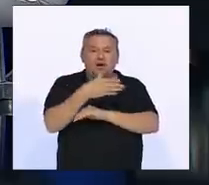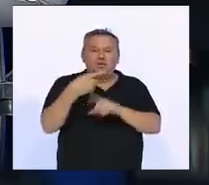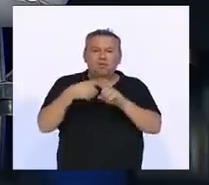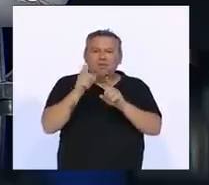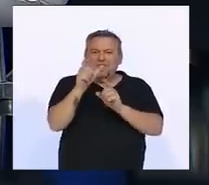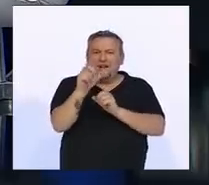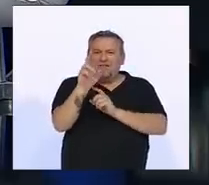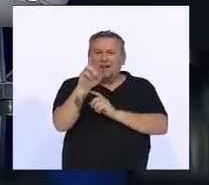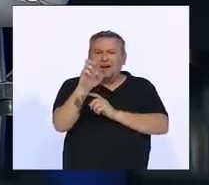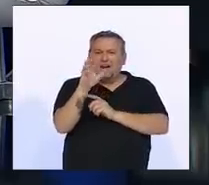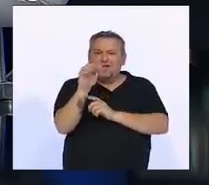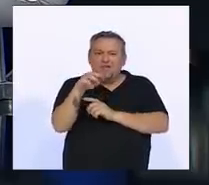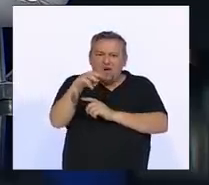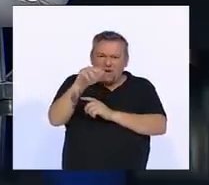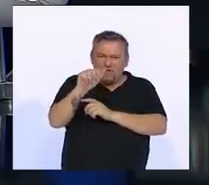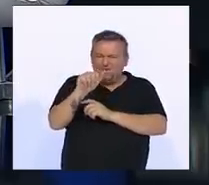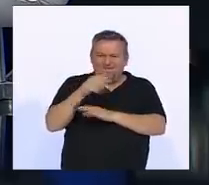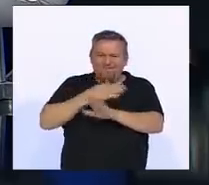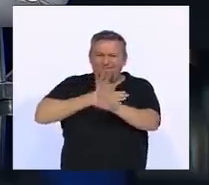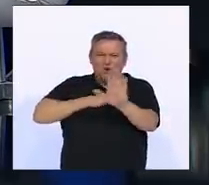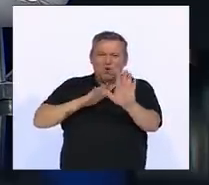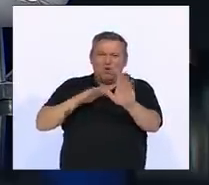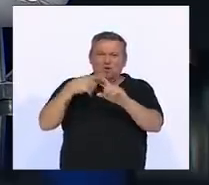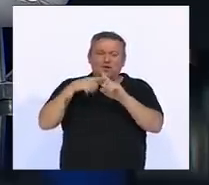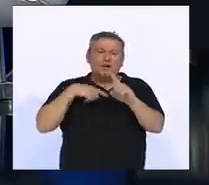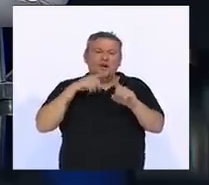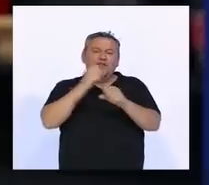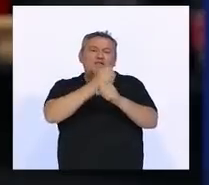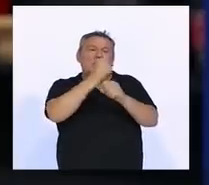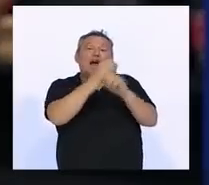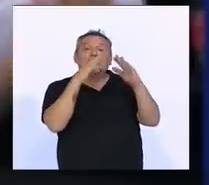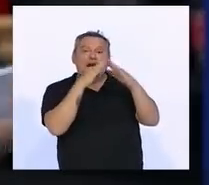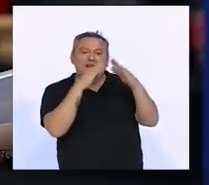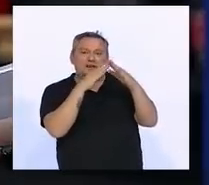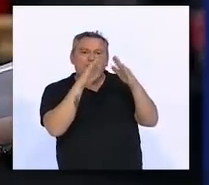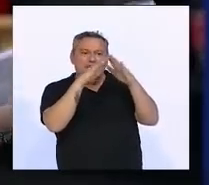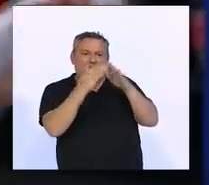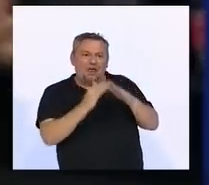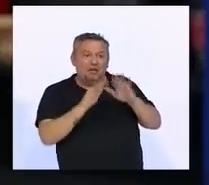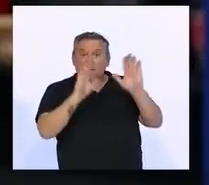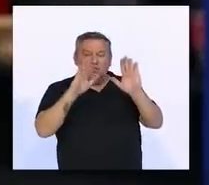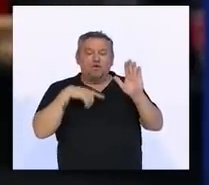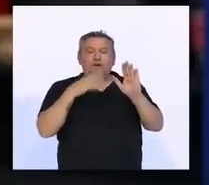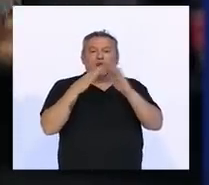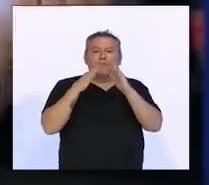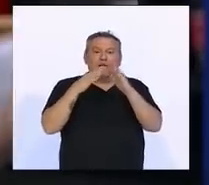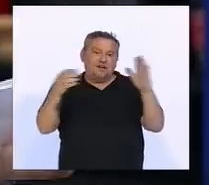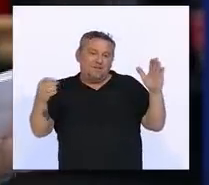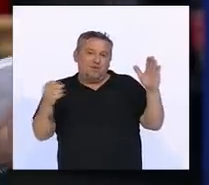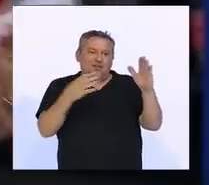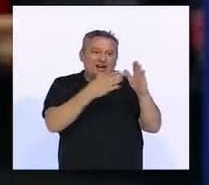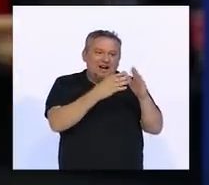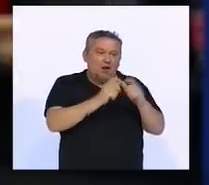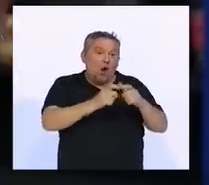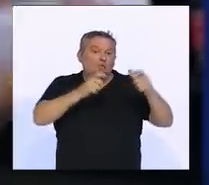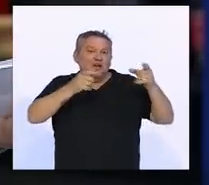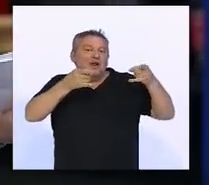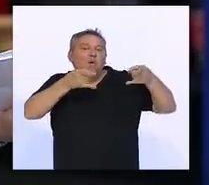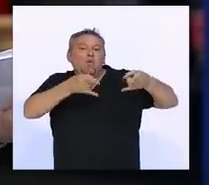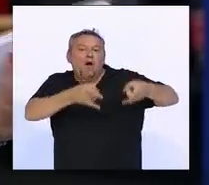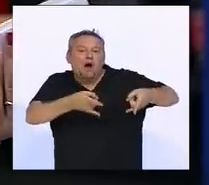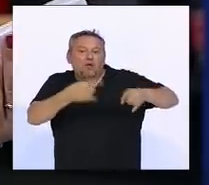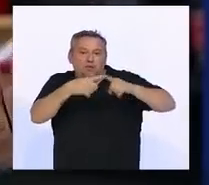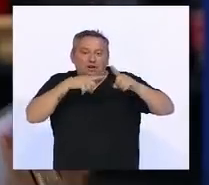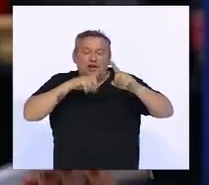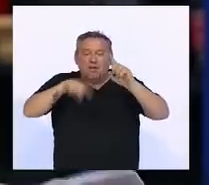você vai reformar a casa porque ela está caindo. É porque você quer uma casa diferente, mais contemporânea, né? Você quer aumentar um quarto porque você teve